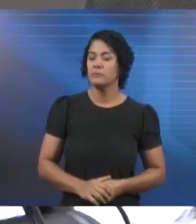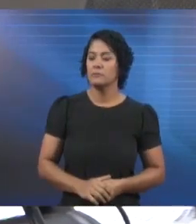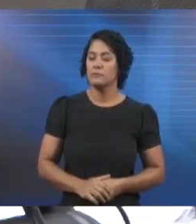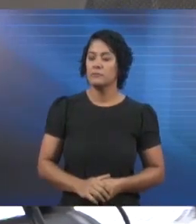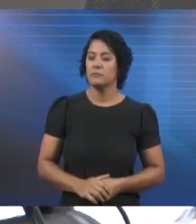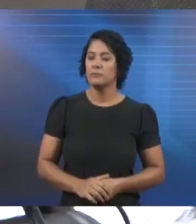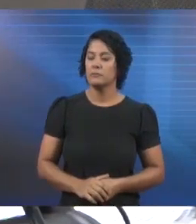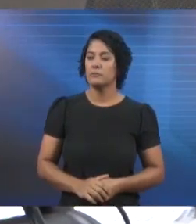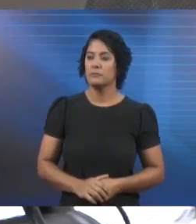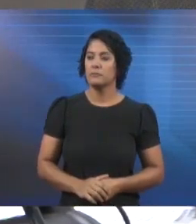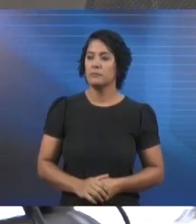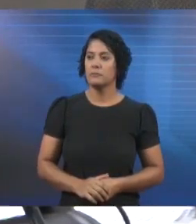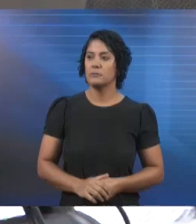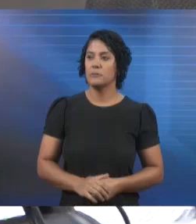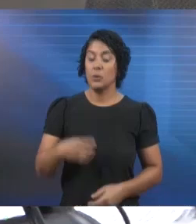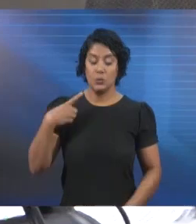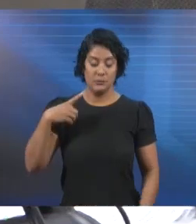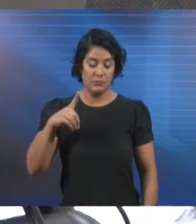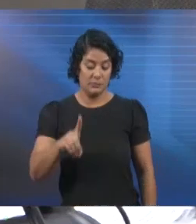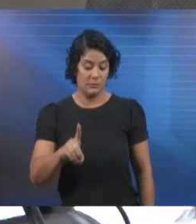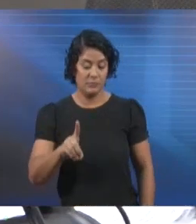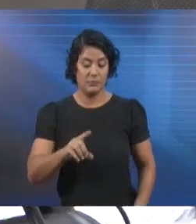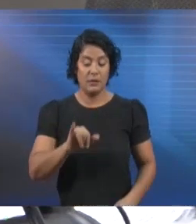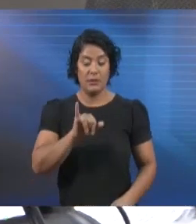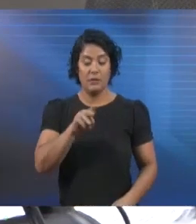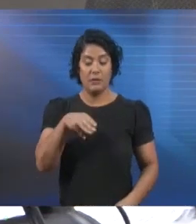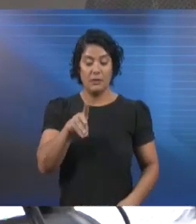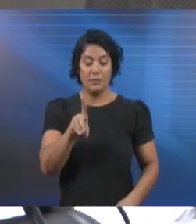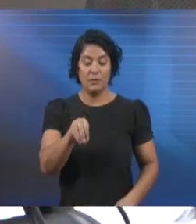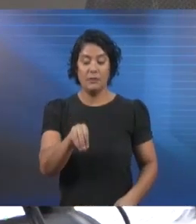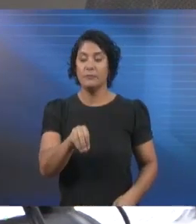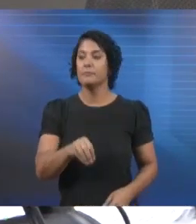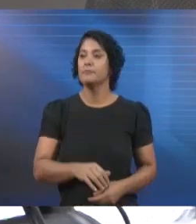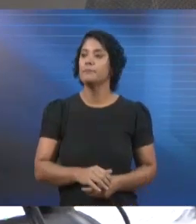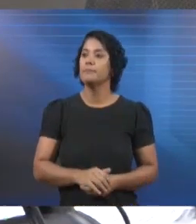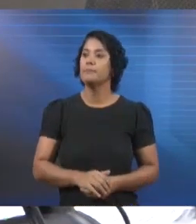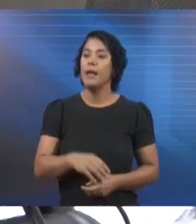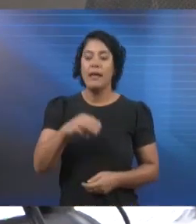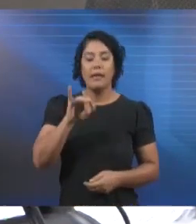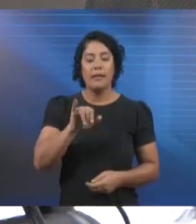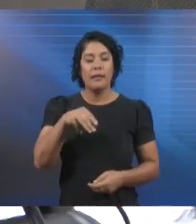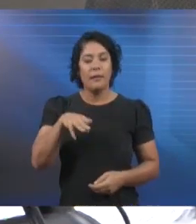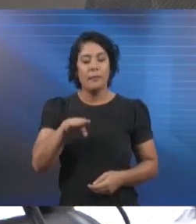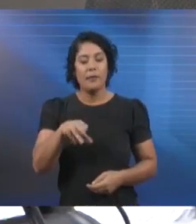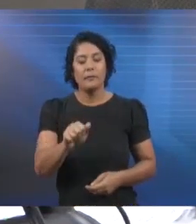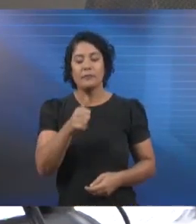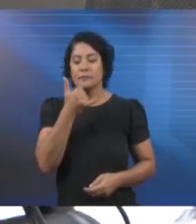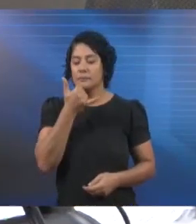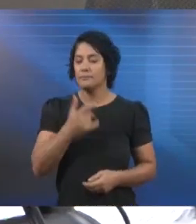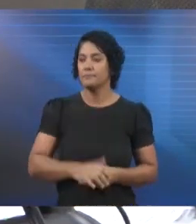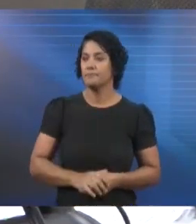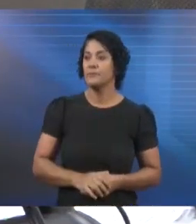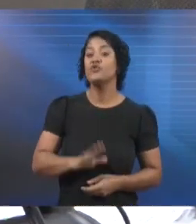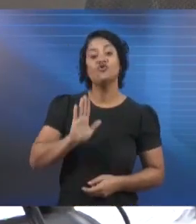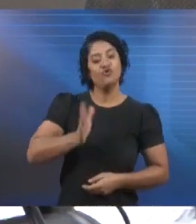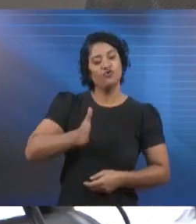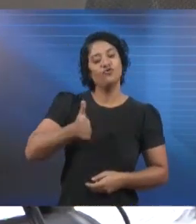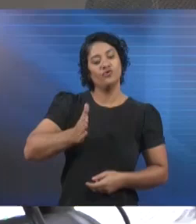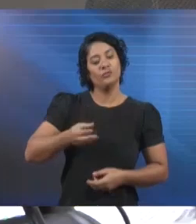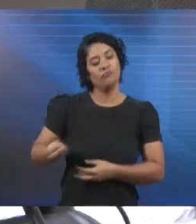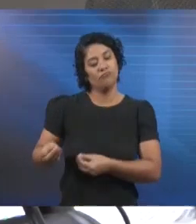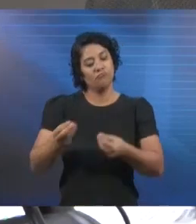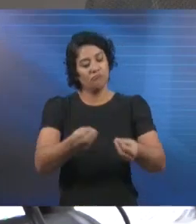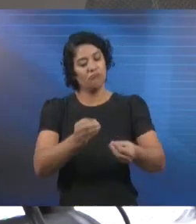que o diretor do idema já poderia muito bem ter